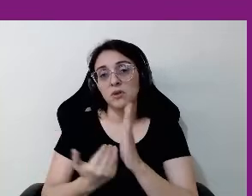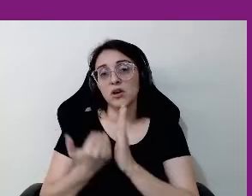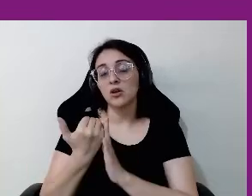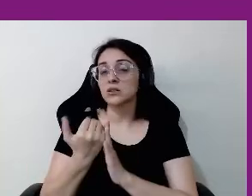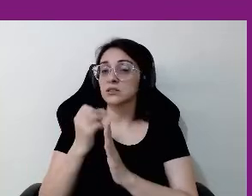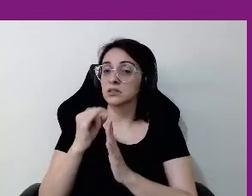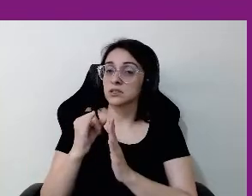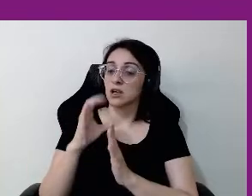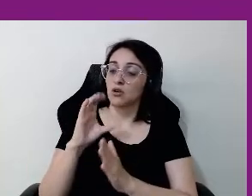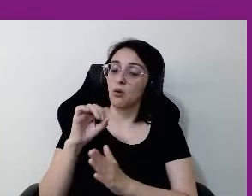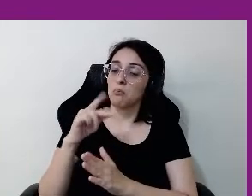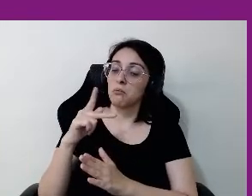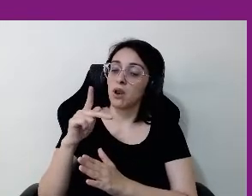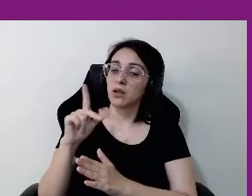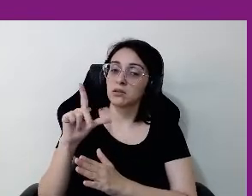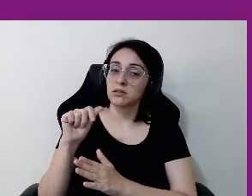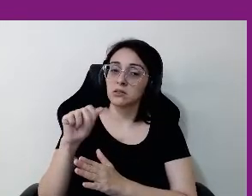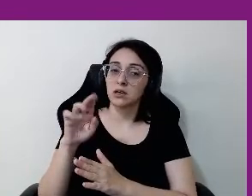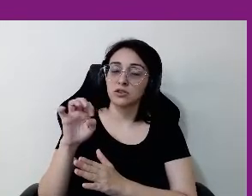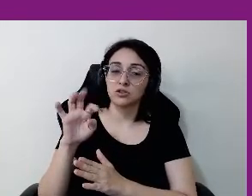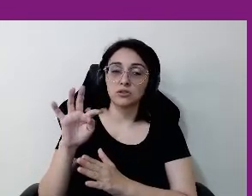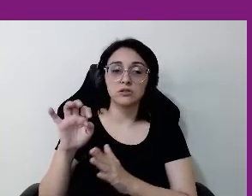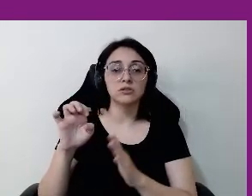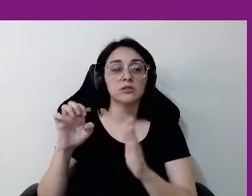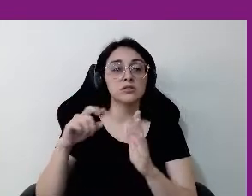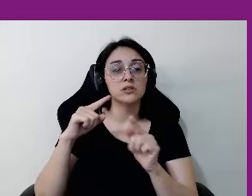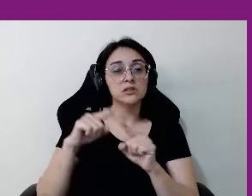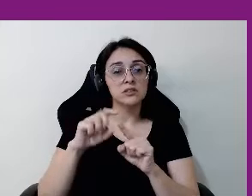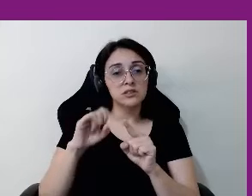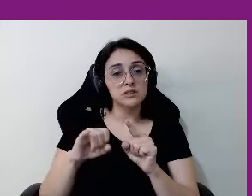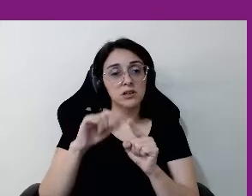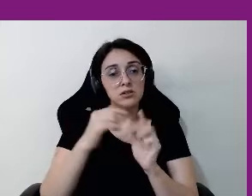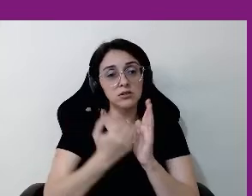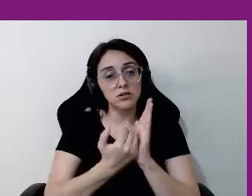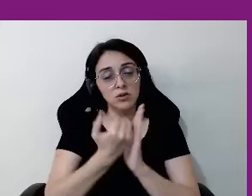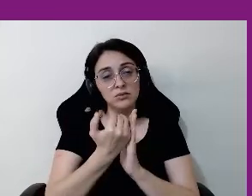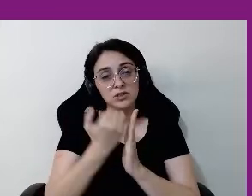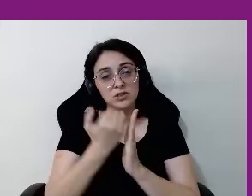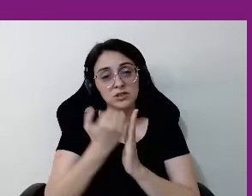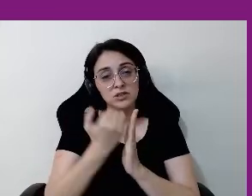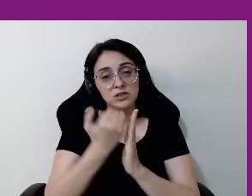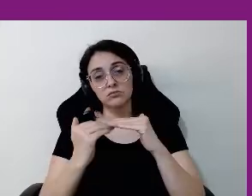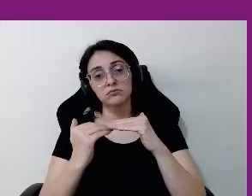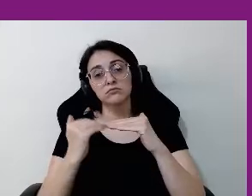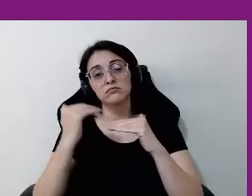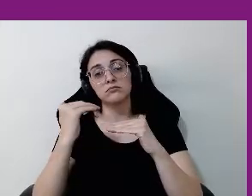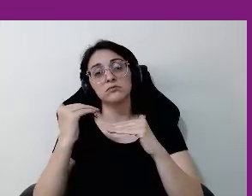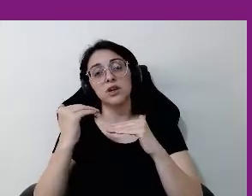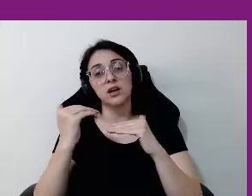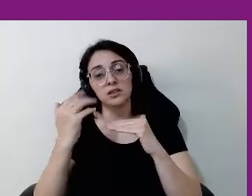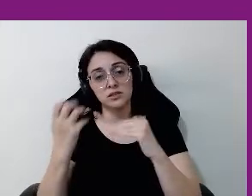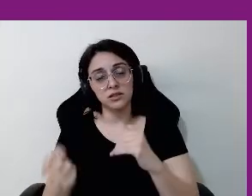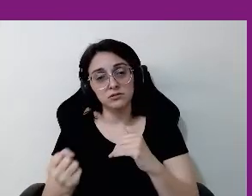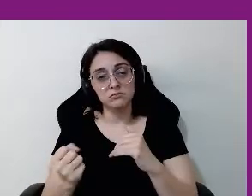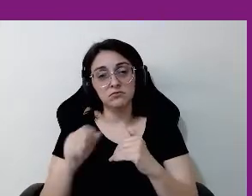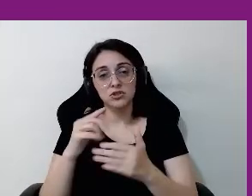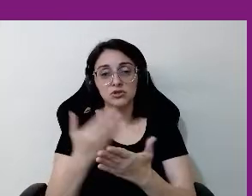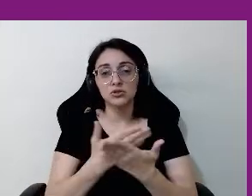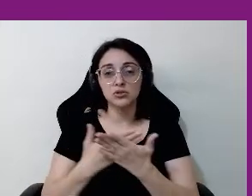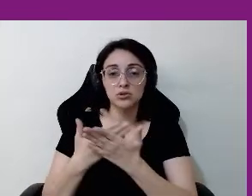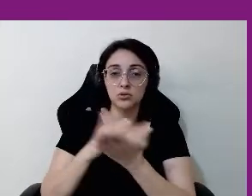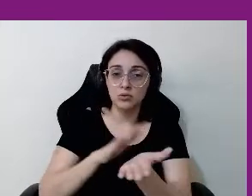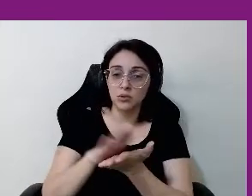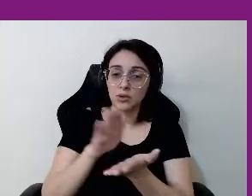boa complacente. Eu aceitaria uma elevação do driving pressure se ela estava inicialmente muito baixa. Este é um estudo ainda